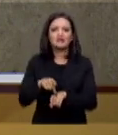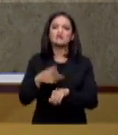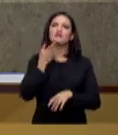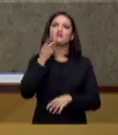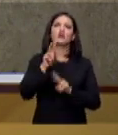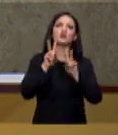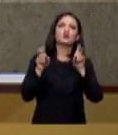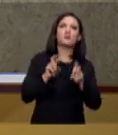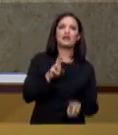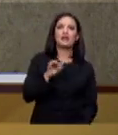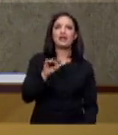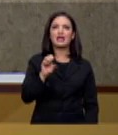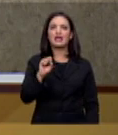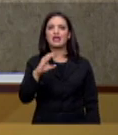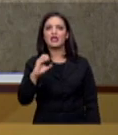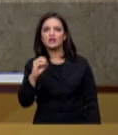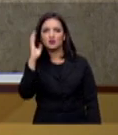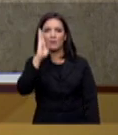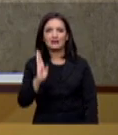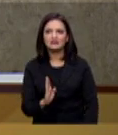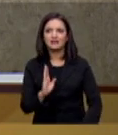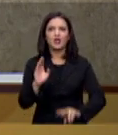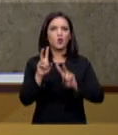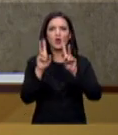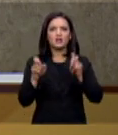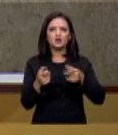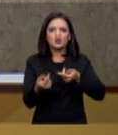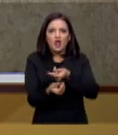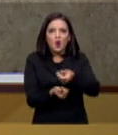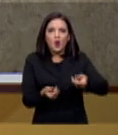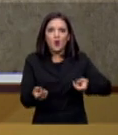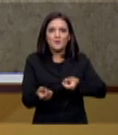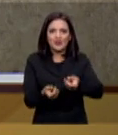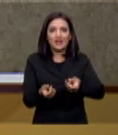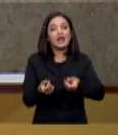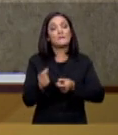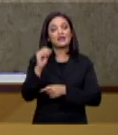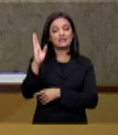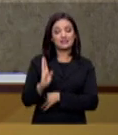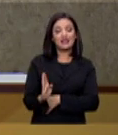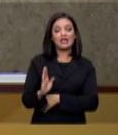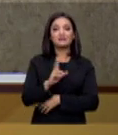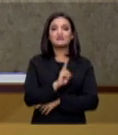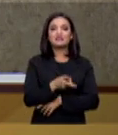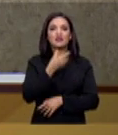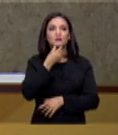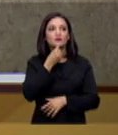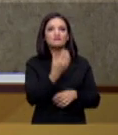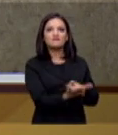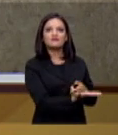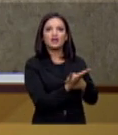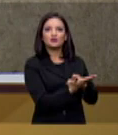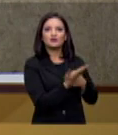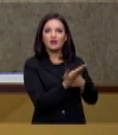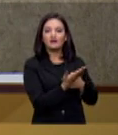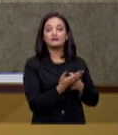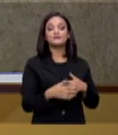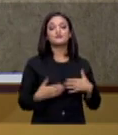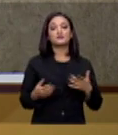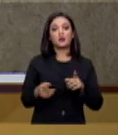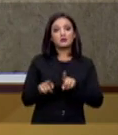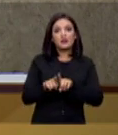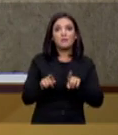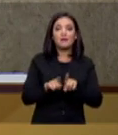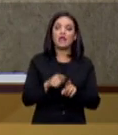Brasil, a situação econômica brasileira, e ele deu uma imensurável contribuição ao país na área